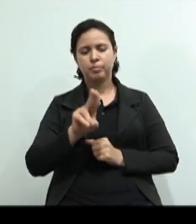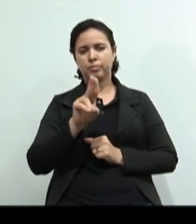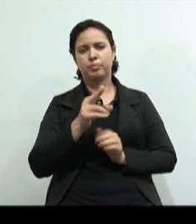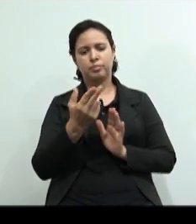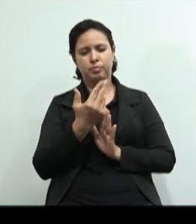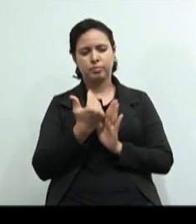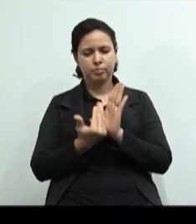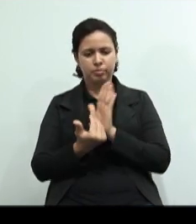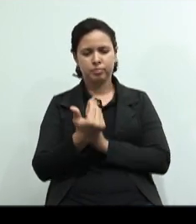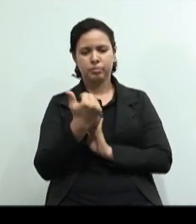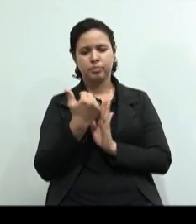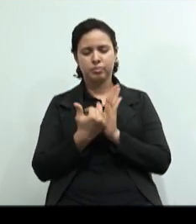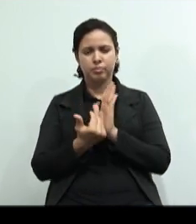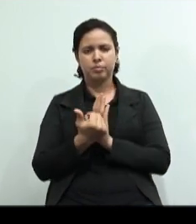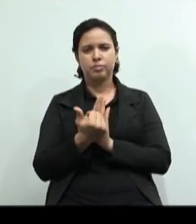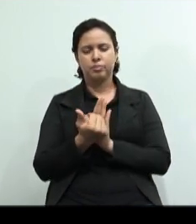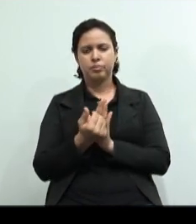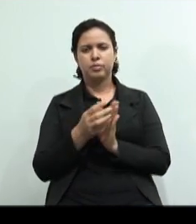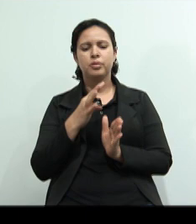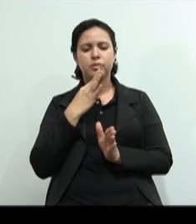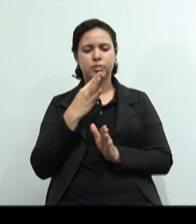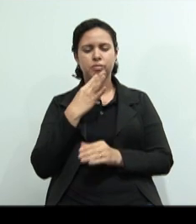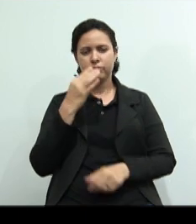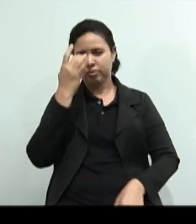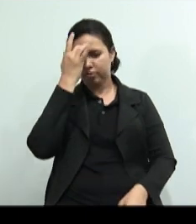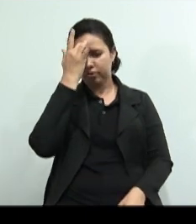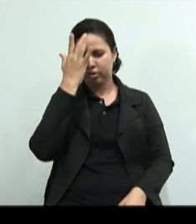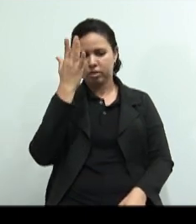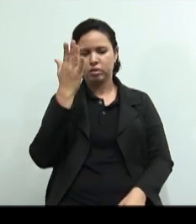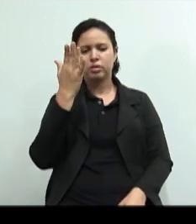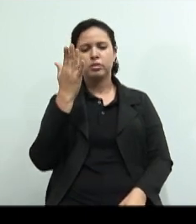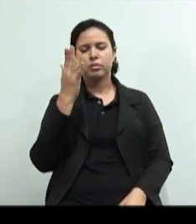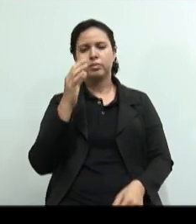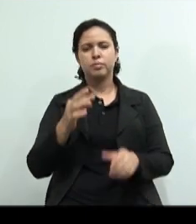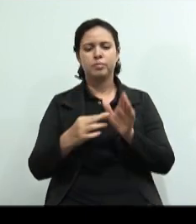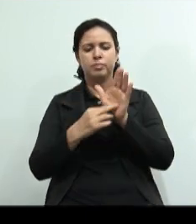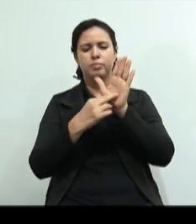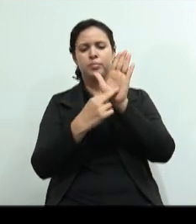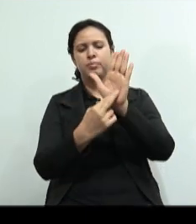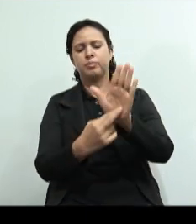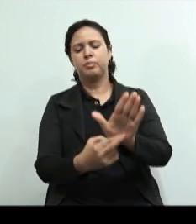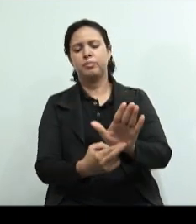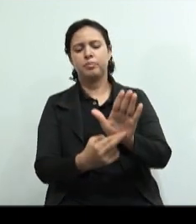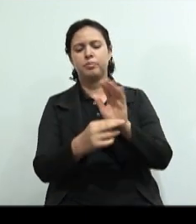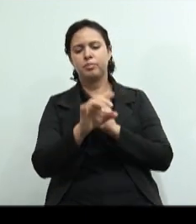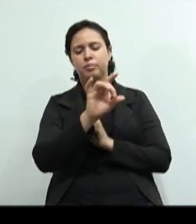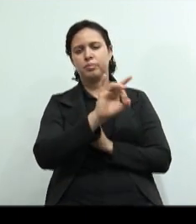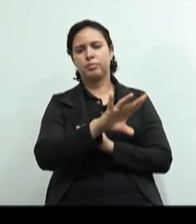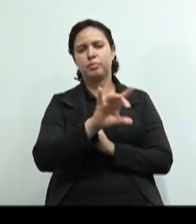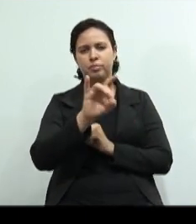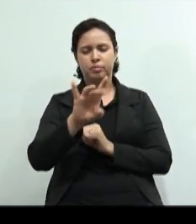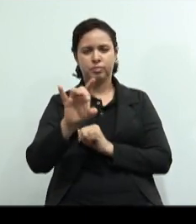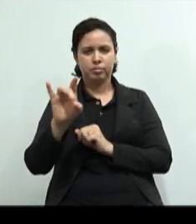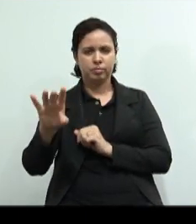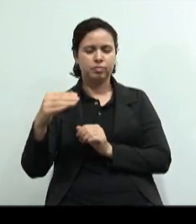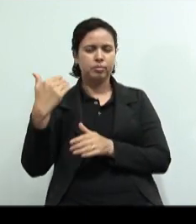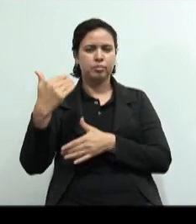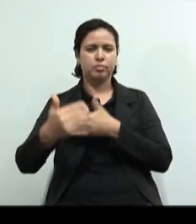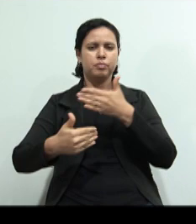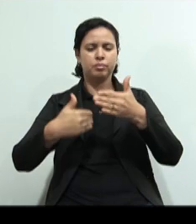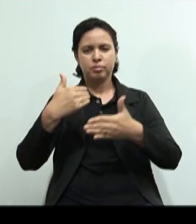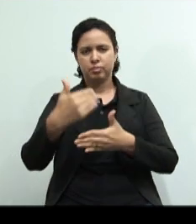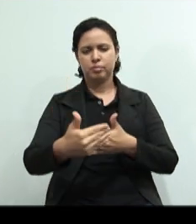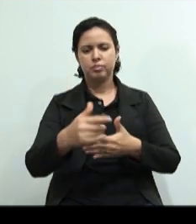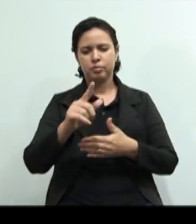símbolos reconhecidos facilmente para representar cada etapa do processo. Esse